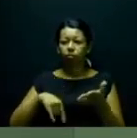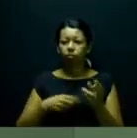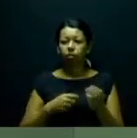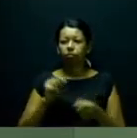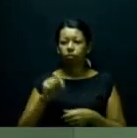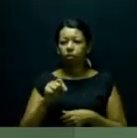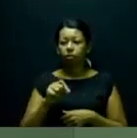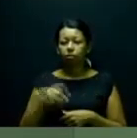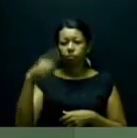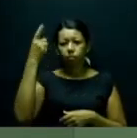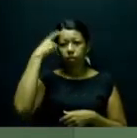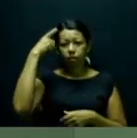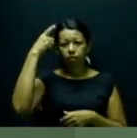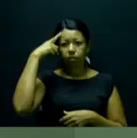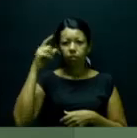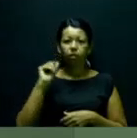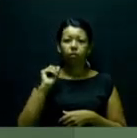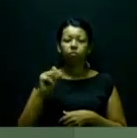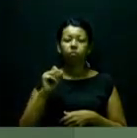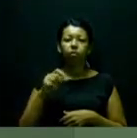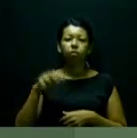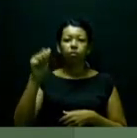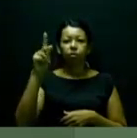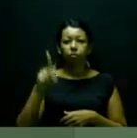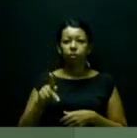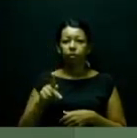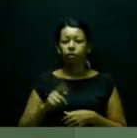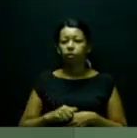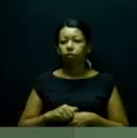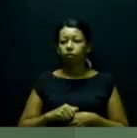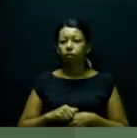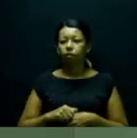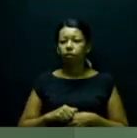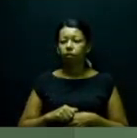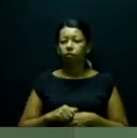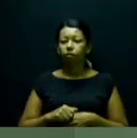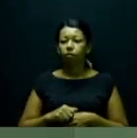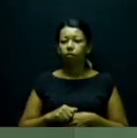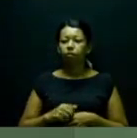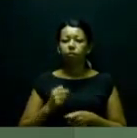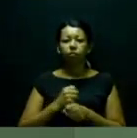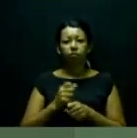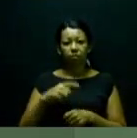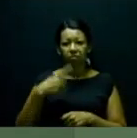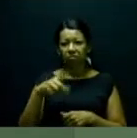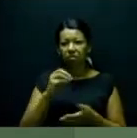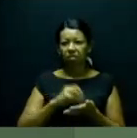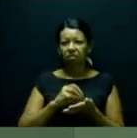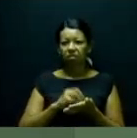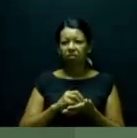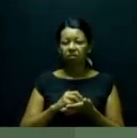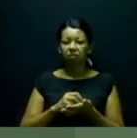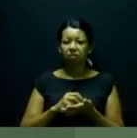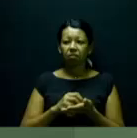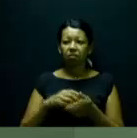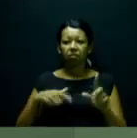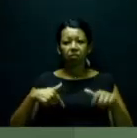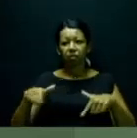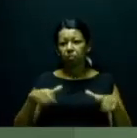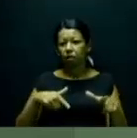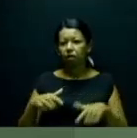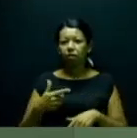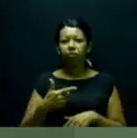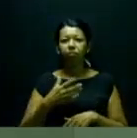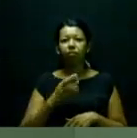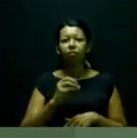desse, pensando em se aposentar, né, a partir do ano que vem, sem ter dado aula desde 2009.